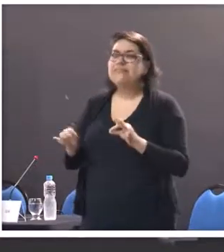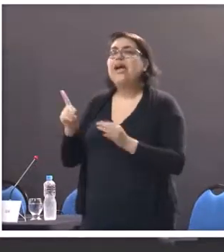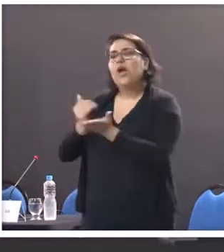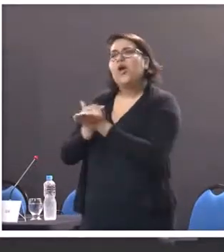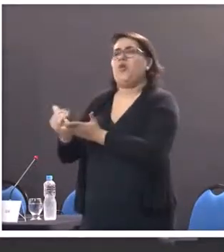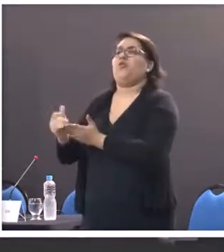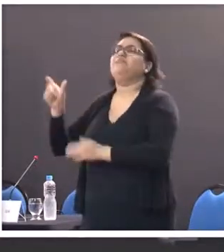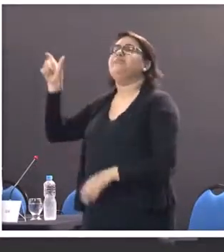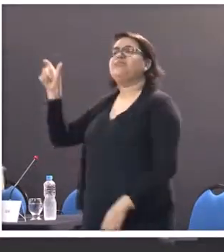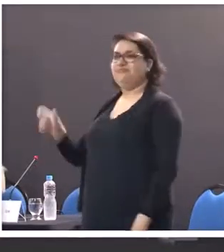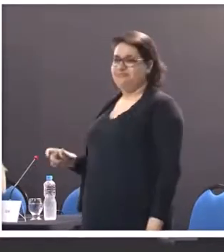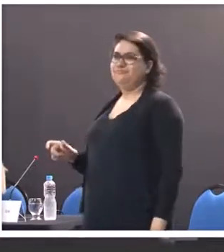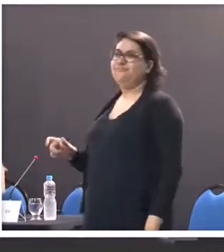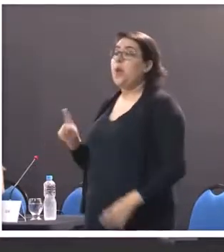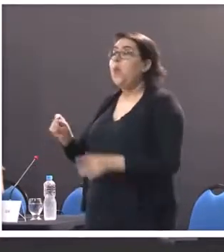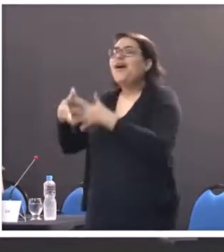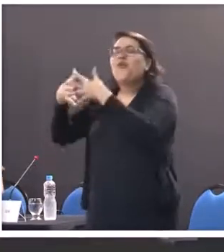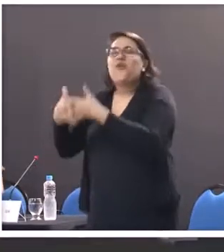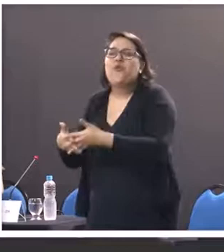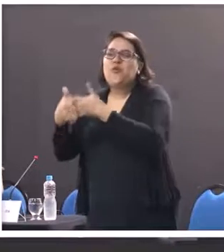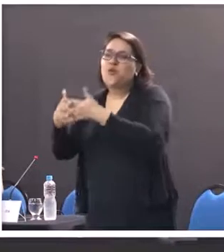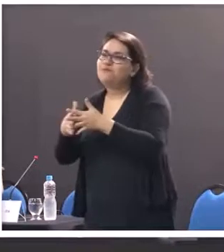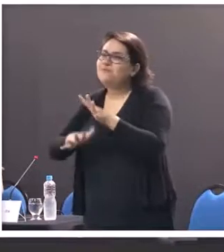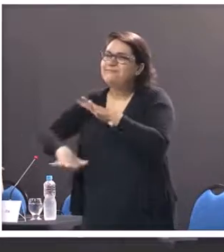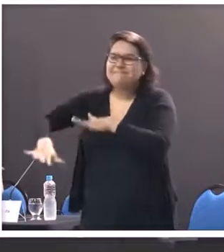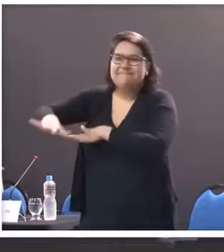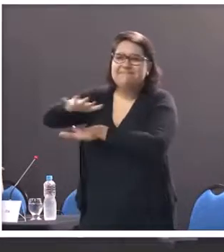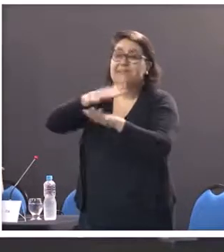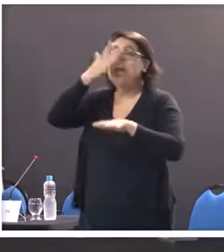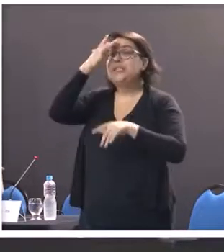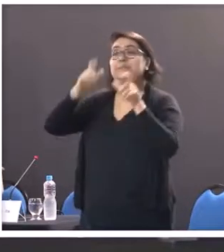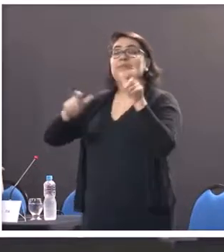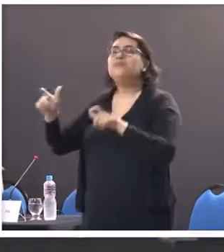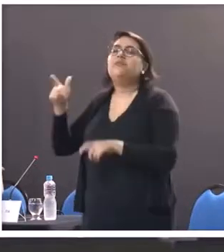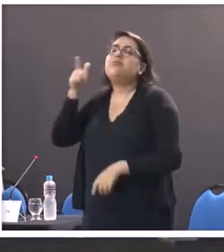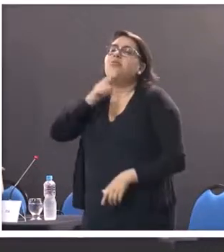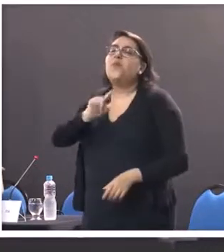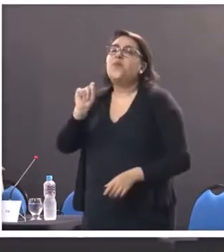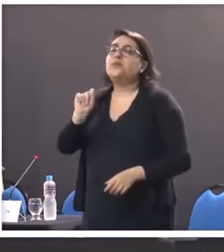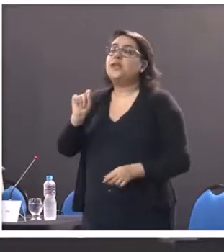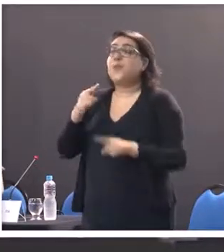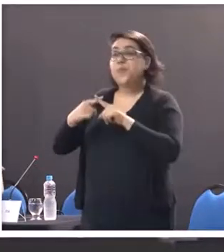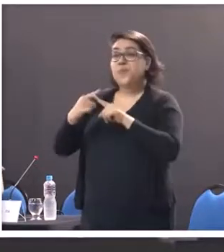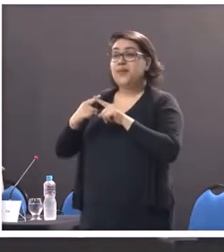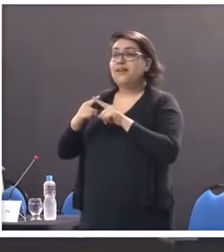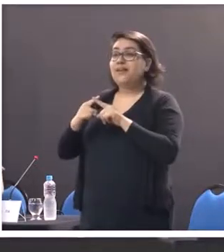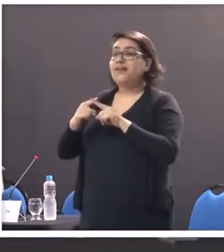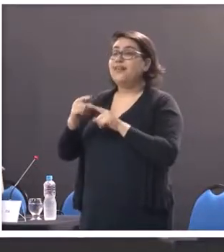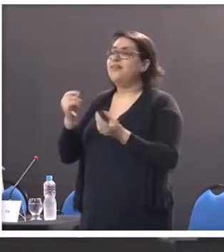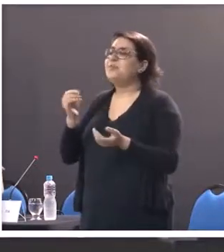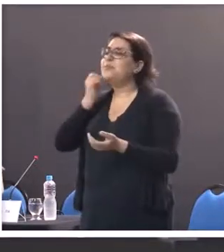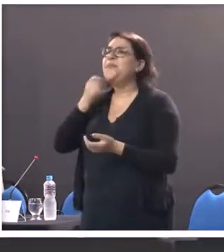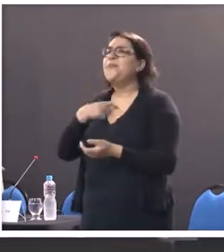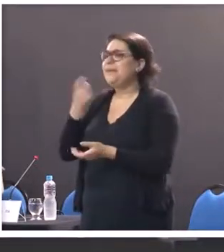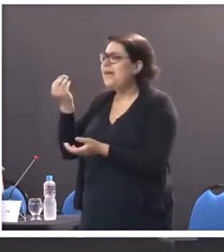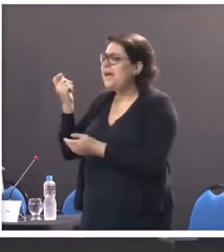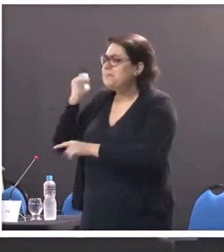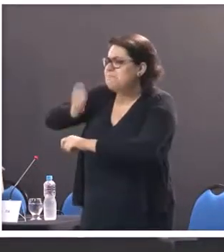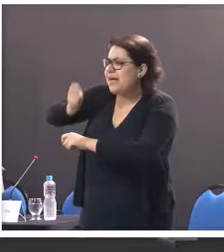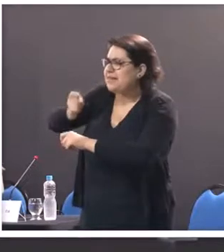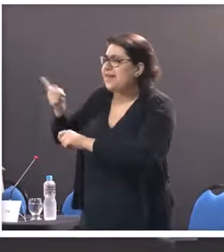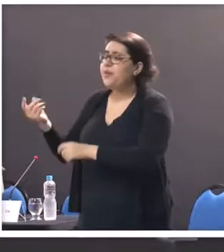outro, e aí começa toda essa confusão e que as pessoas não conseguem, né? Ali um pede o martelo, o outro dá a